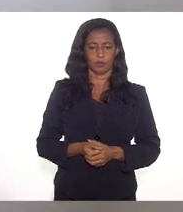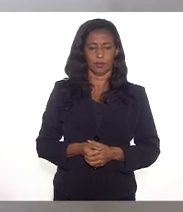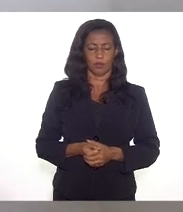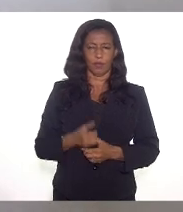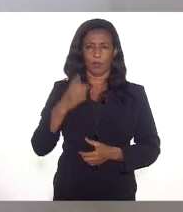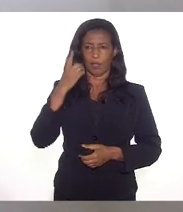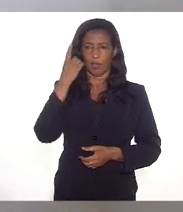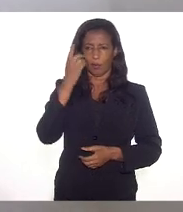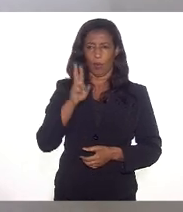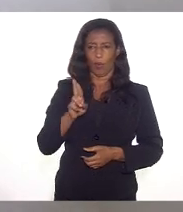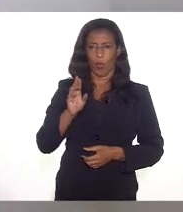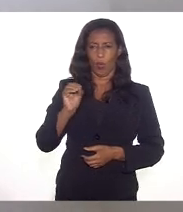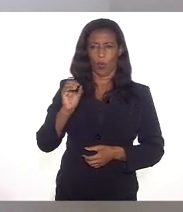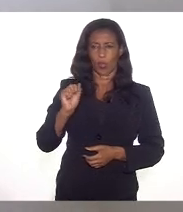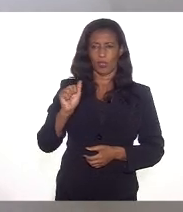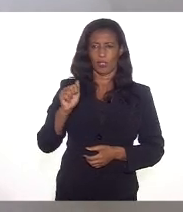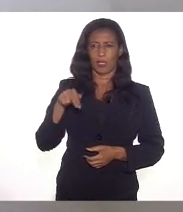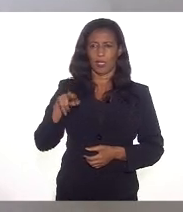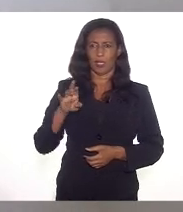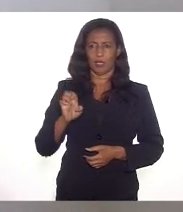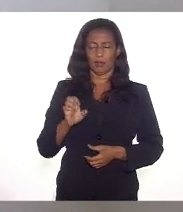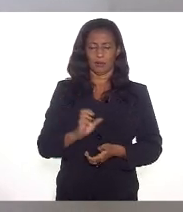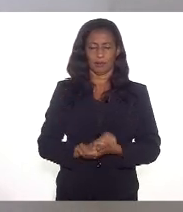Deputada Rosane Félix.